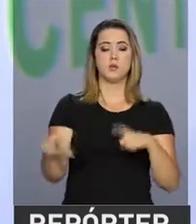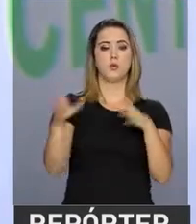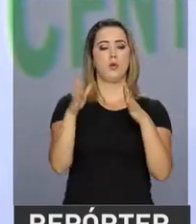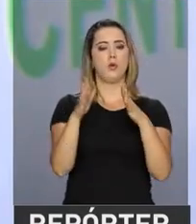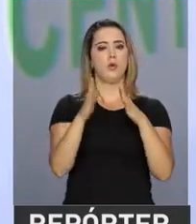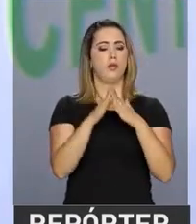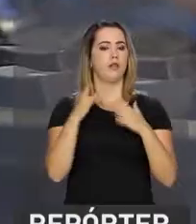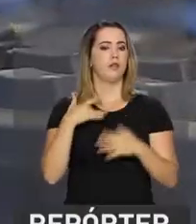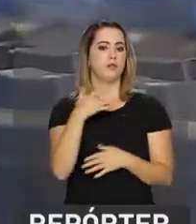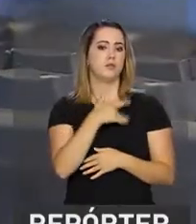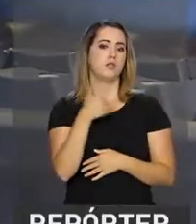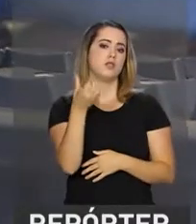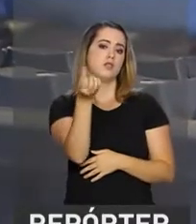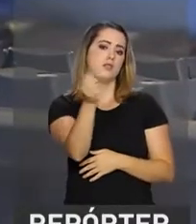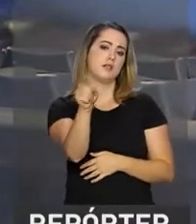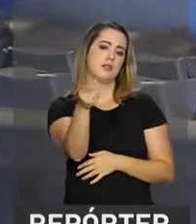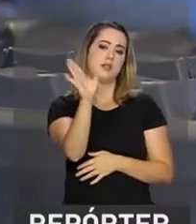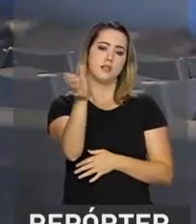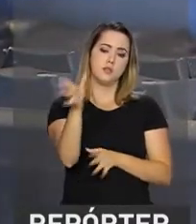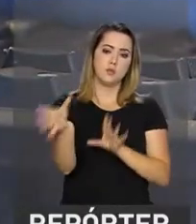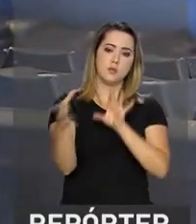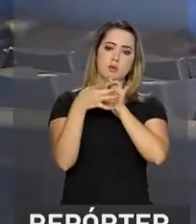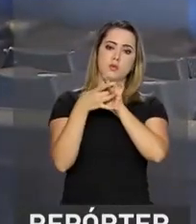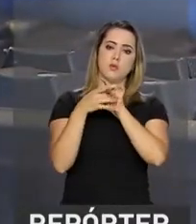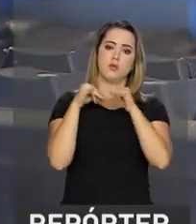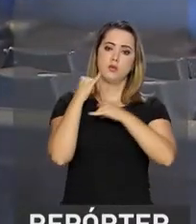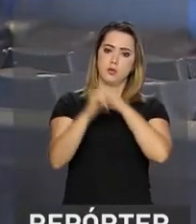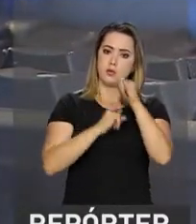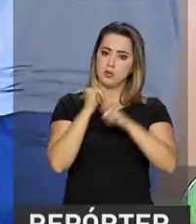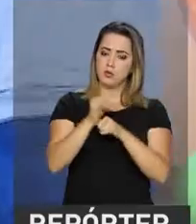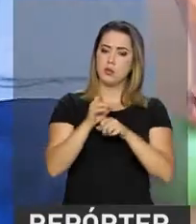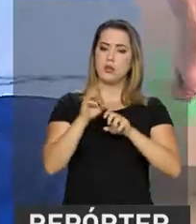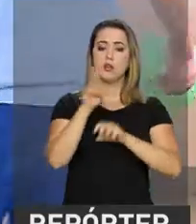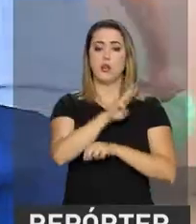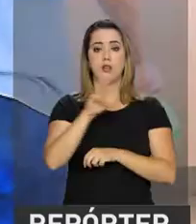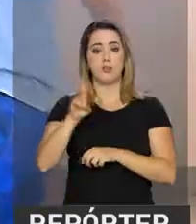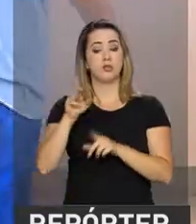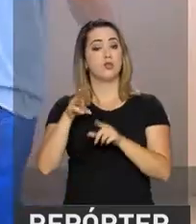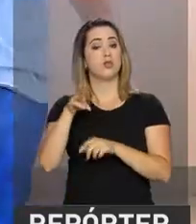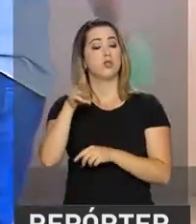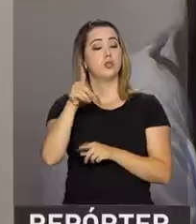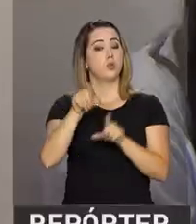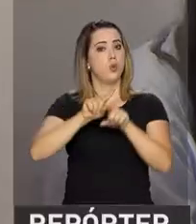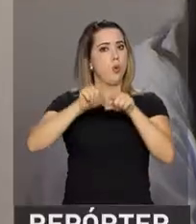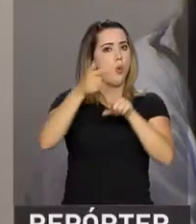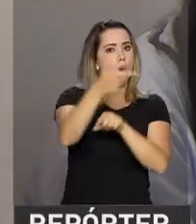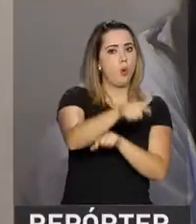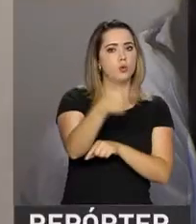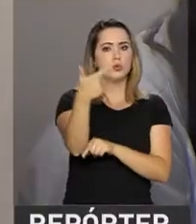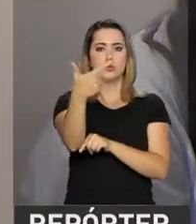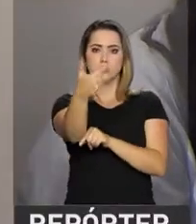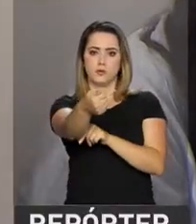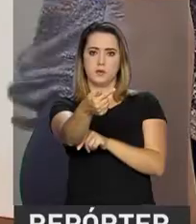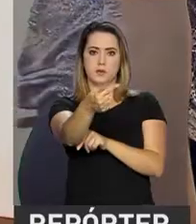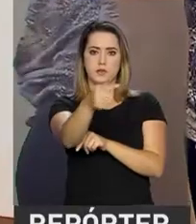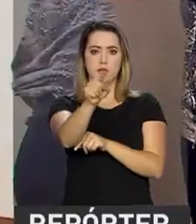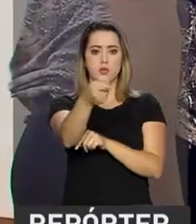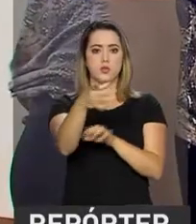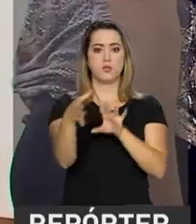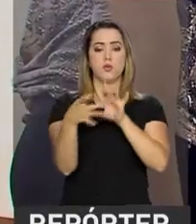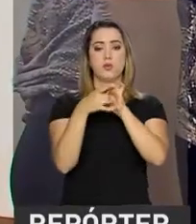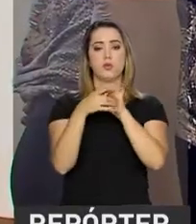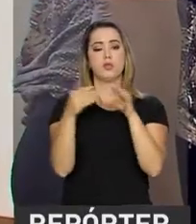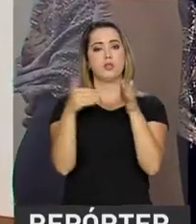de 16 mil já estão conectados à plataforma DigiSUS e os outros 27 mil deverão ser interligados até o fim